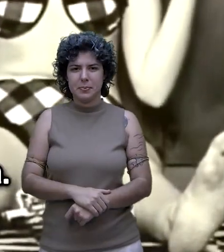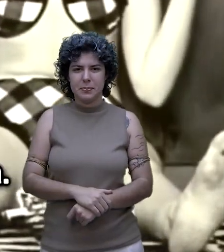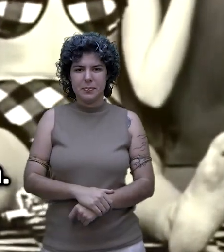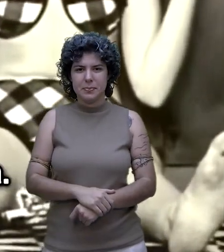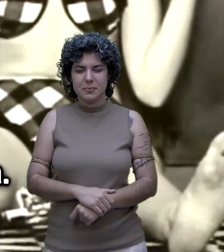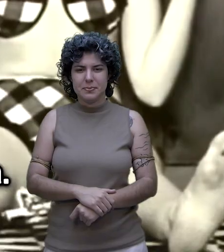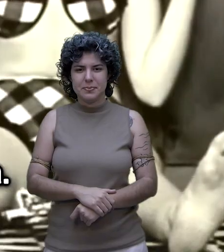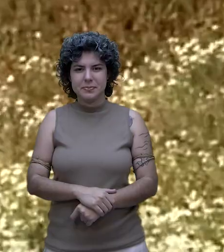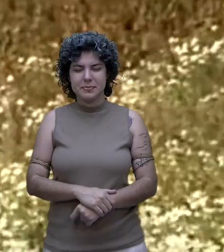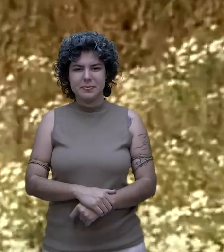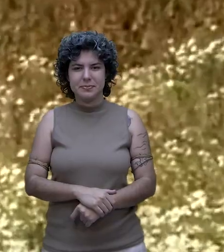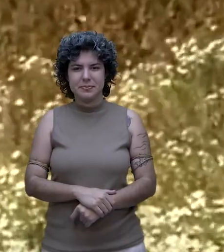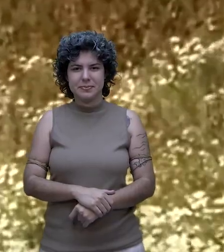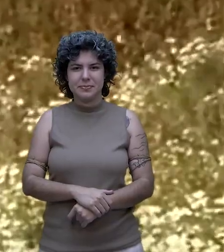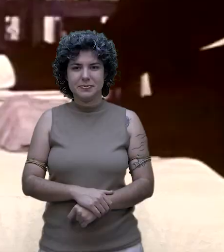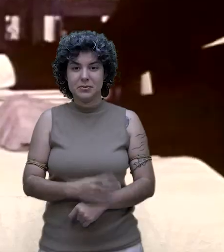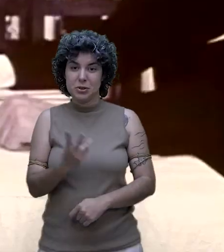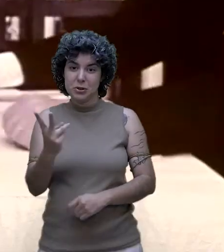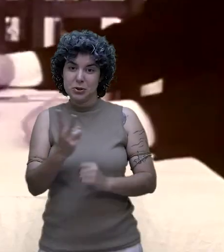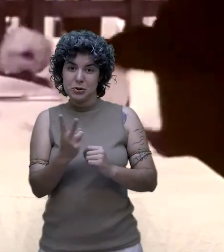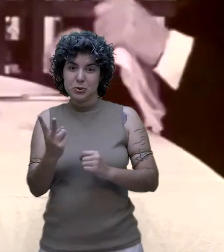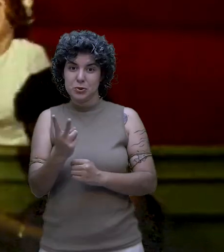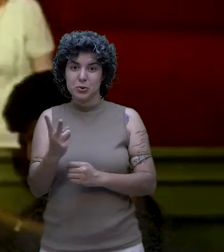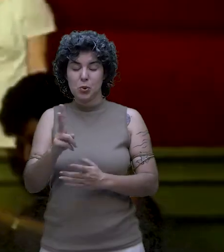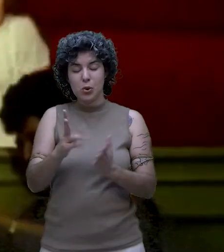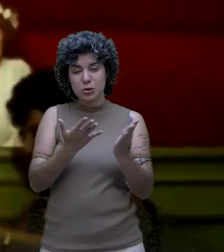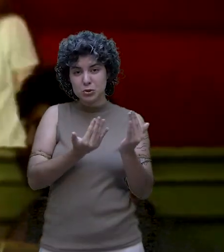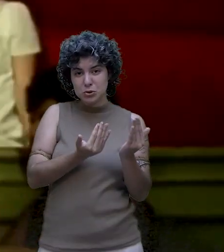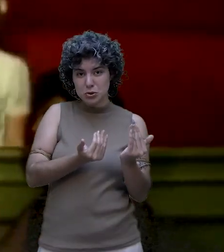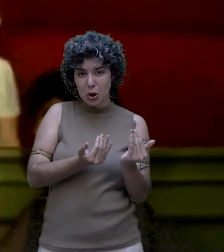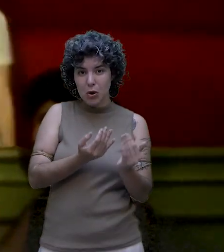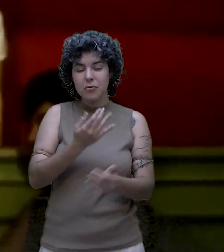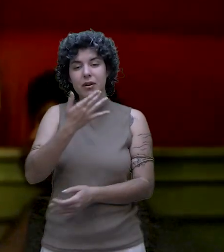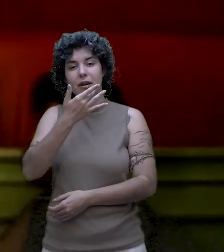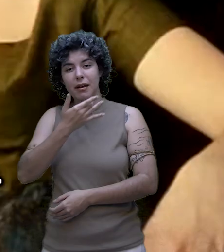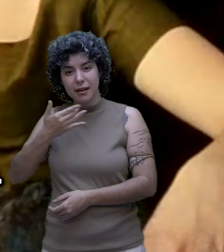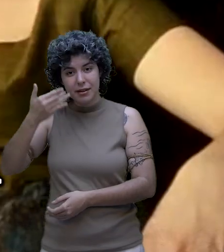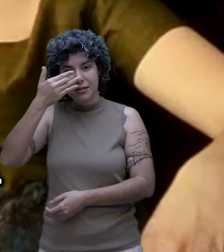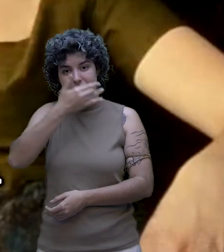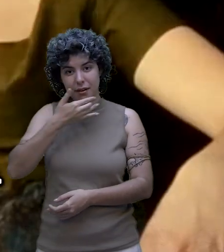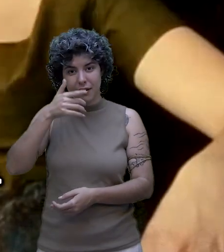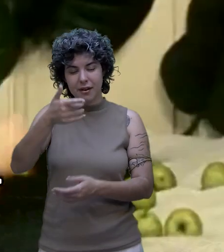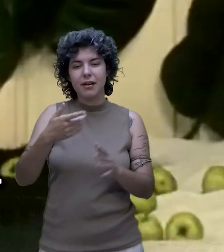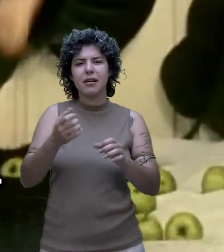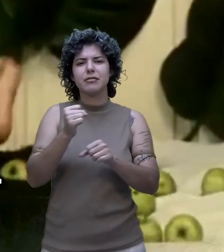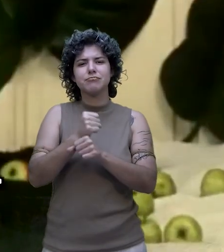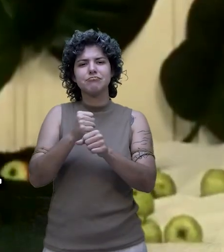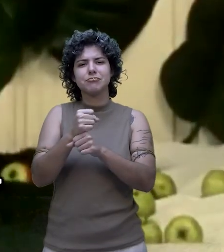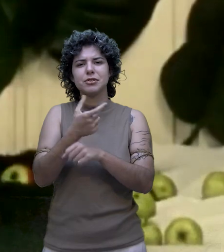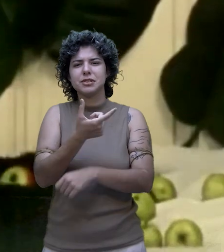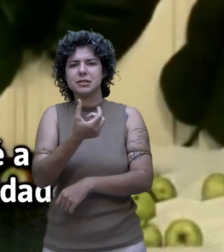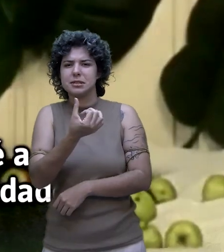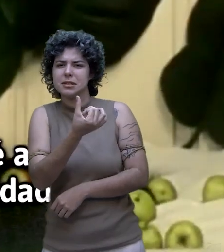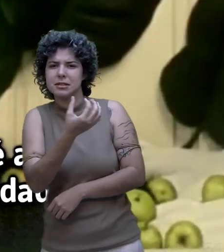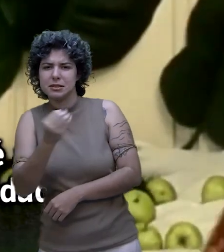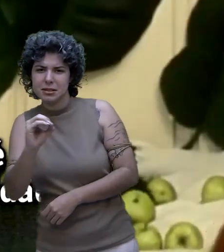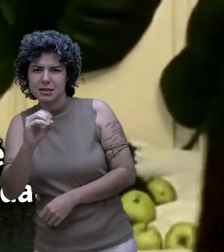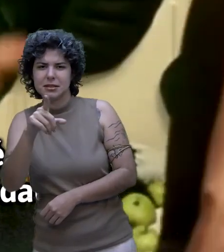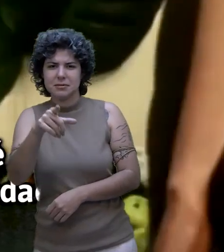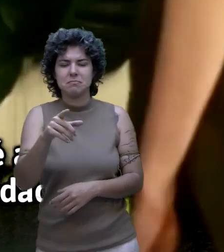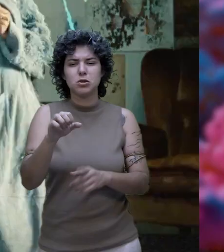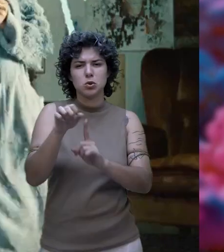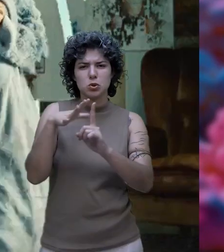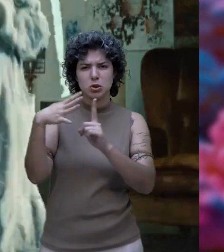Nikdo nic nechápe. Duas jovens tchecas dos anos 60 decidem que, se a sociedade as vê como objetos, elas serão objetos